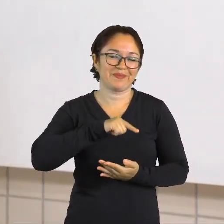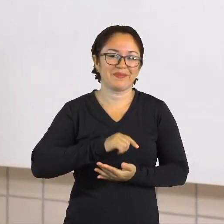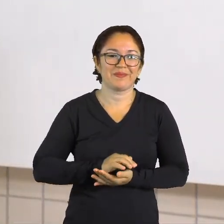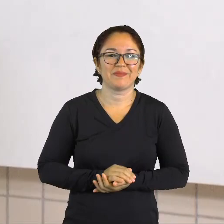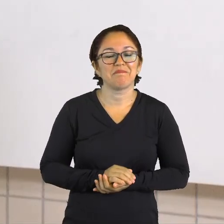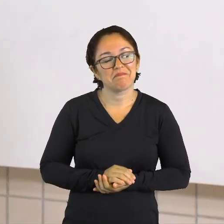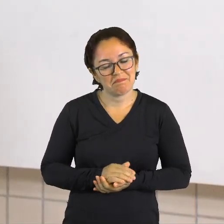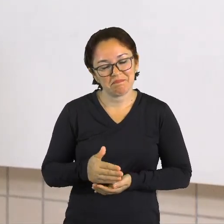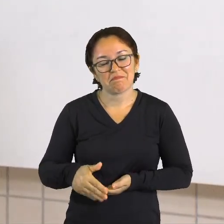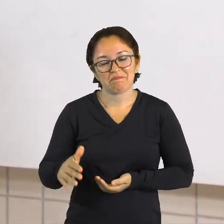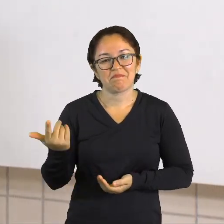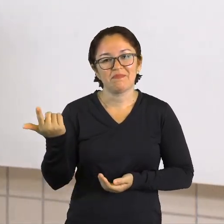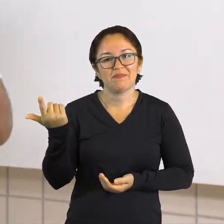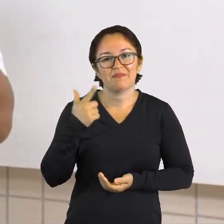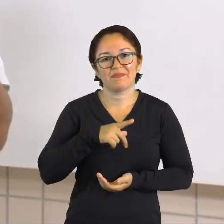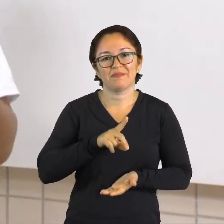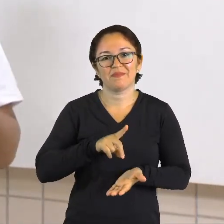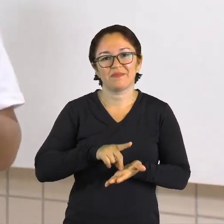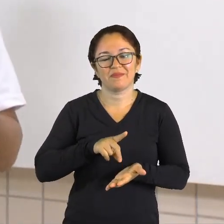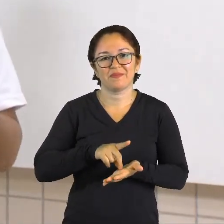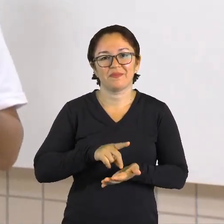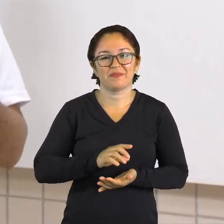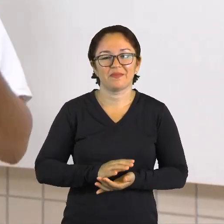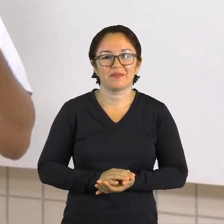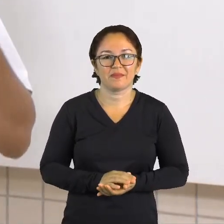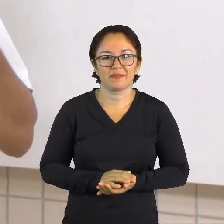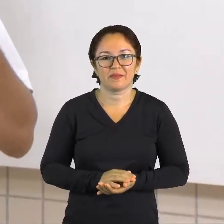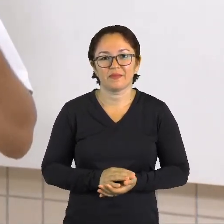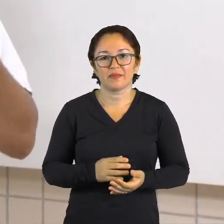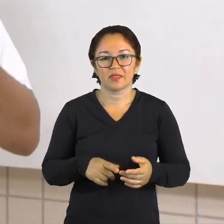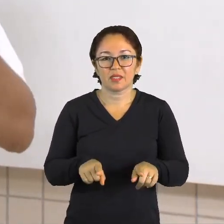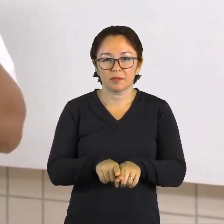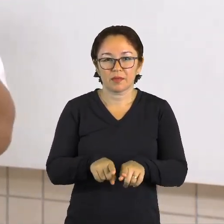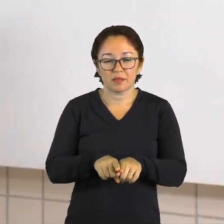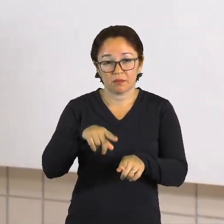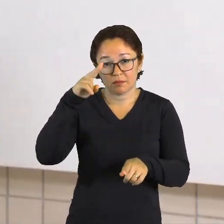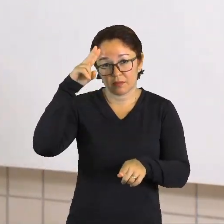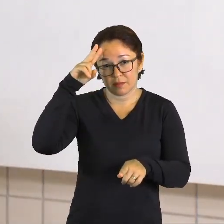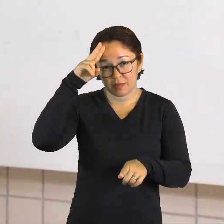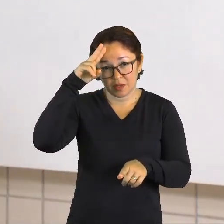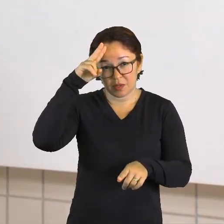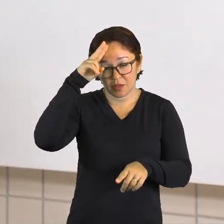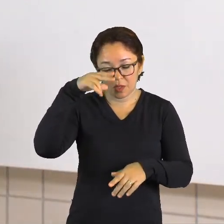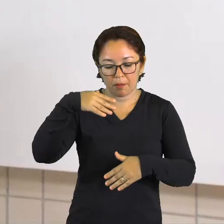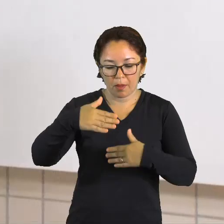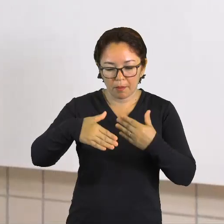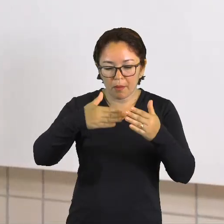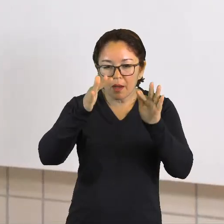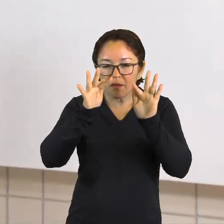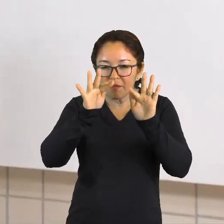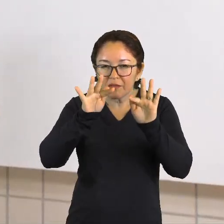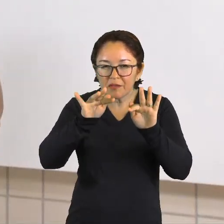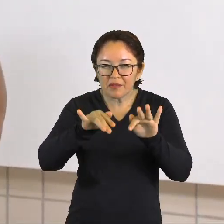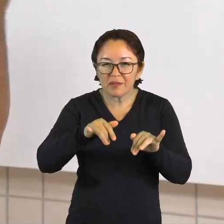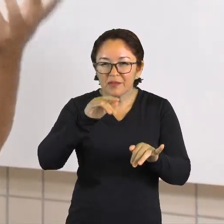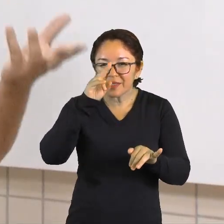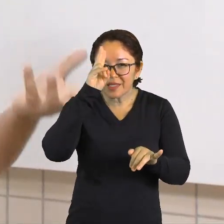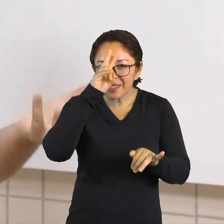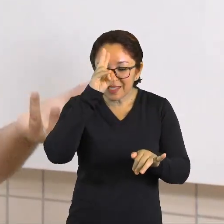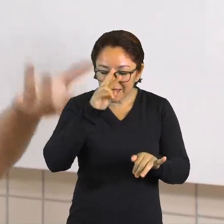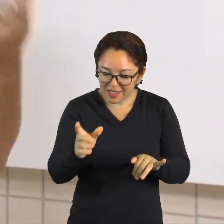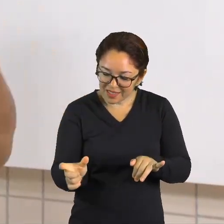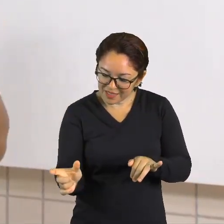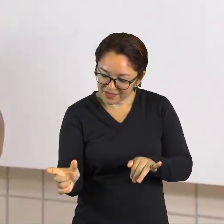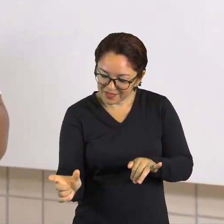E foi o que aconteceu. E até no fim da história, a coelha pretinha que ele teve